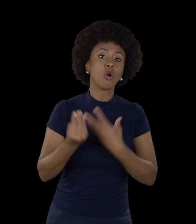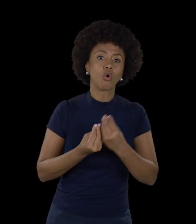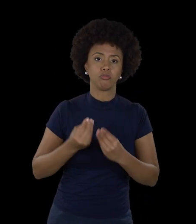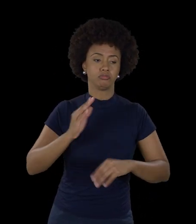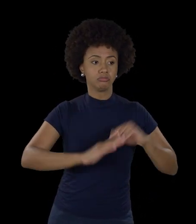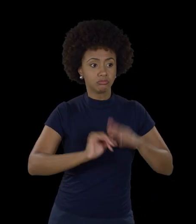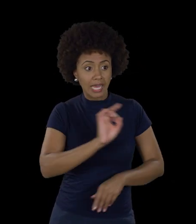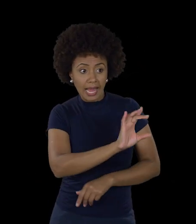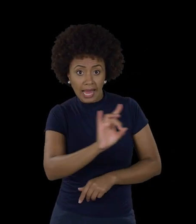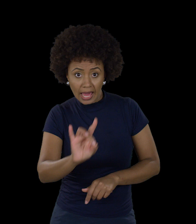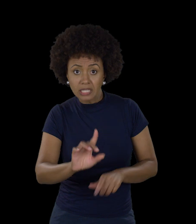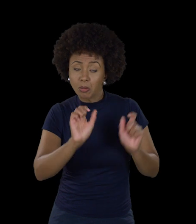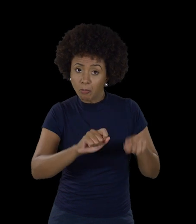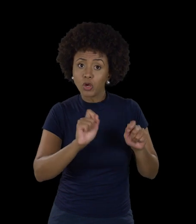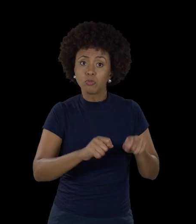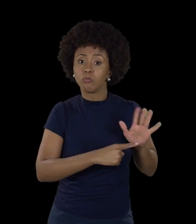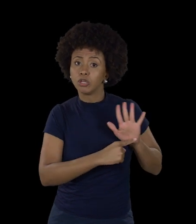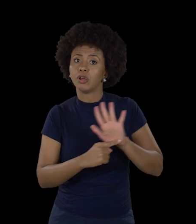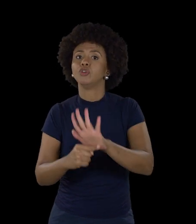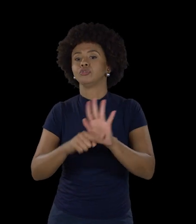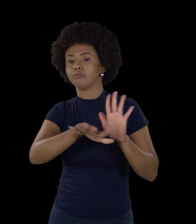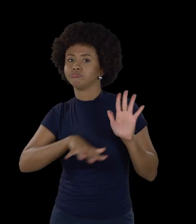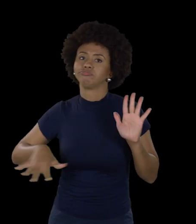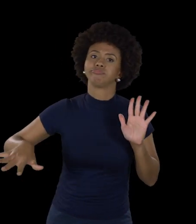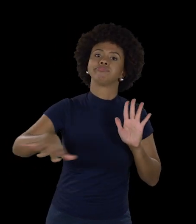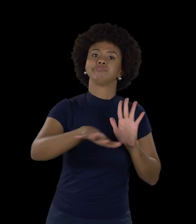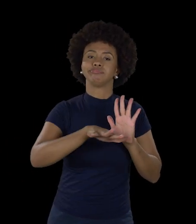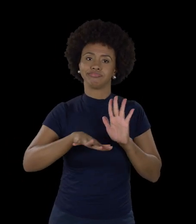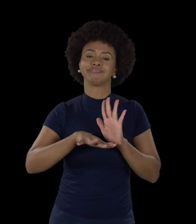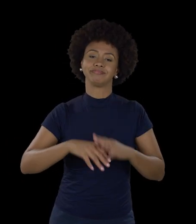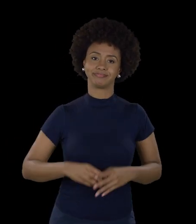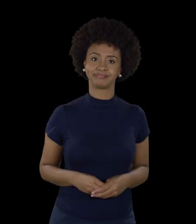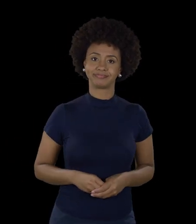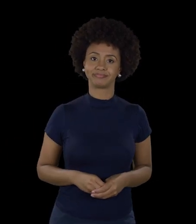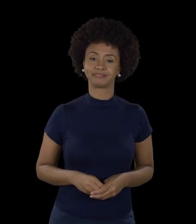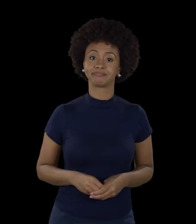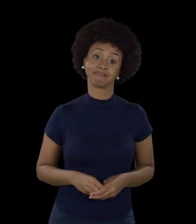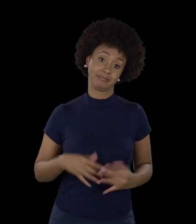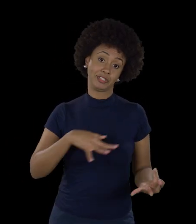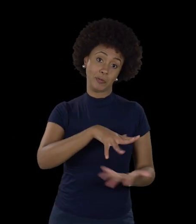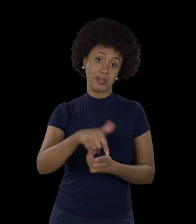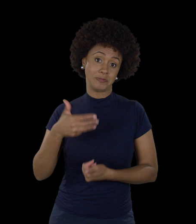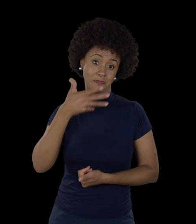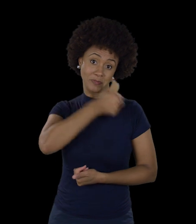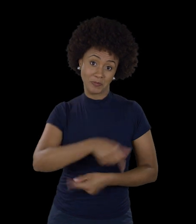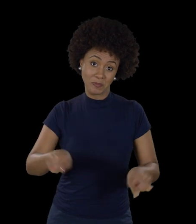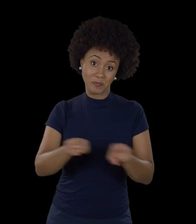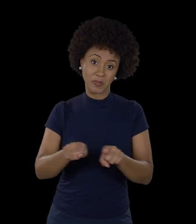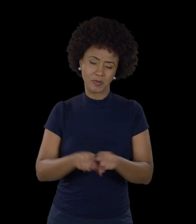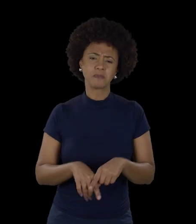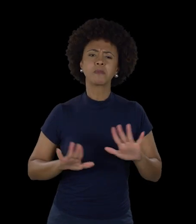aluno também como ações individuais de cada um podem fazer a diferença no todo e ajudar a salvar o